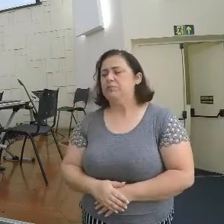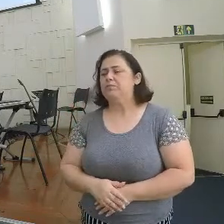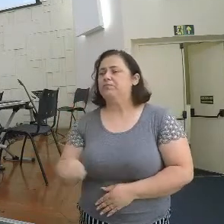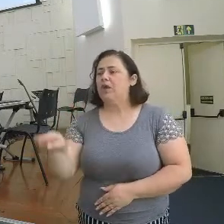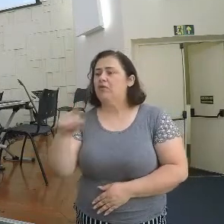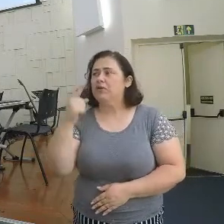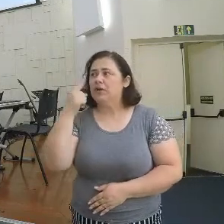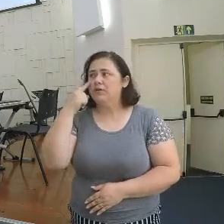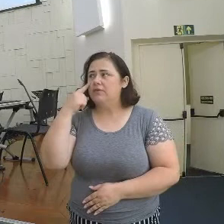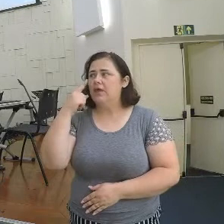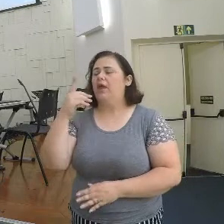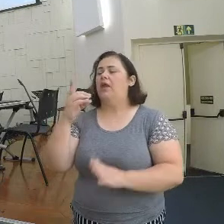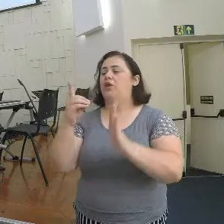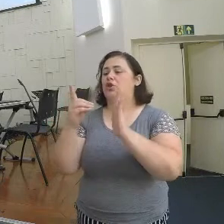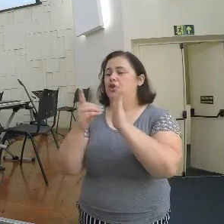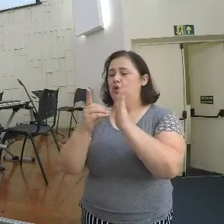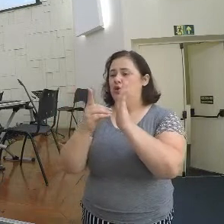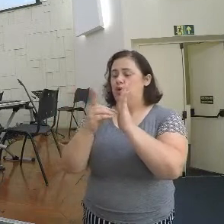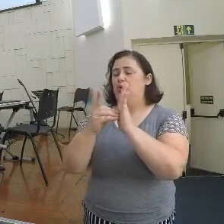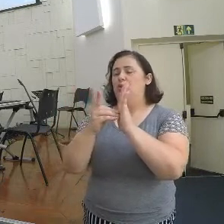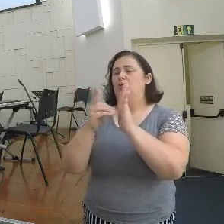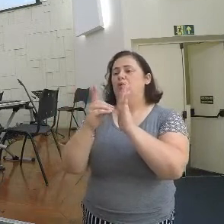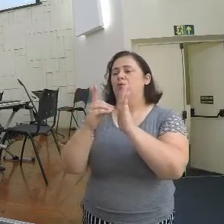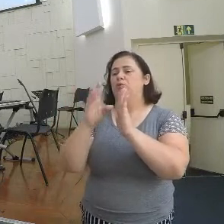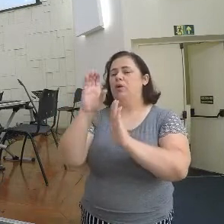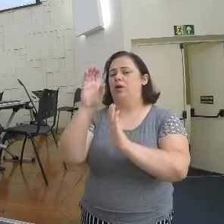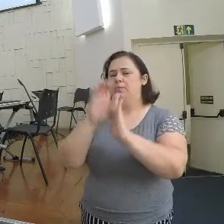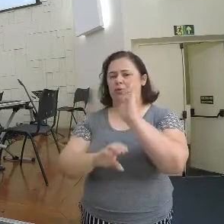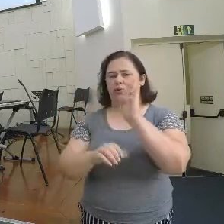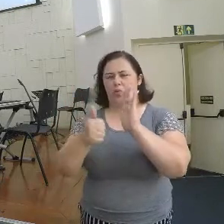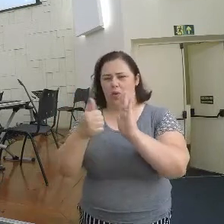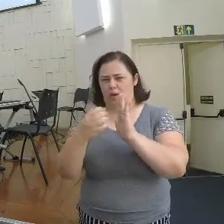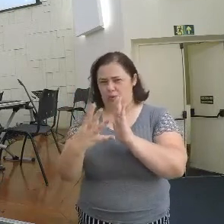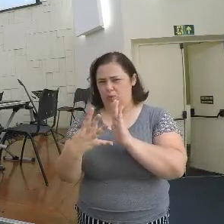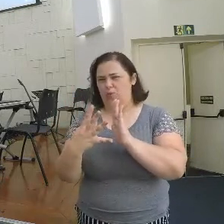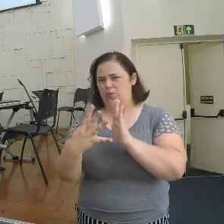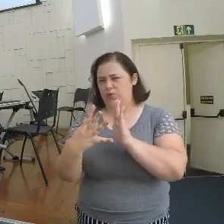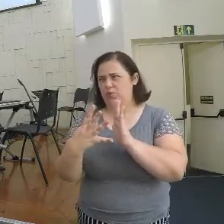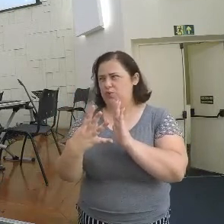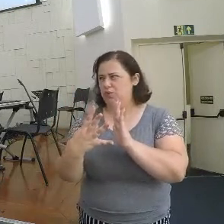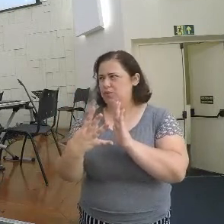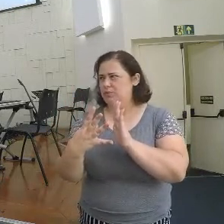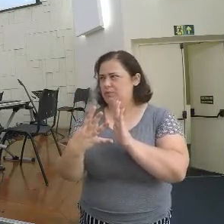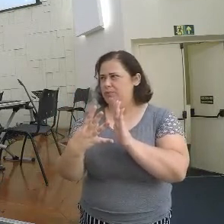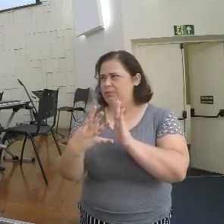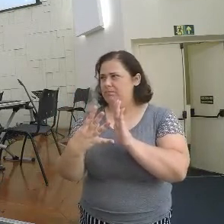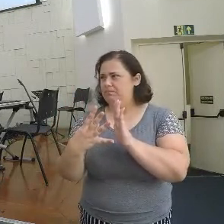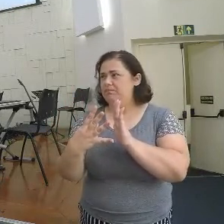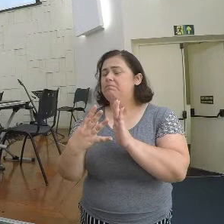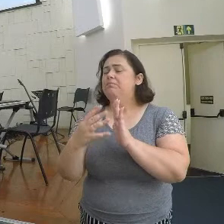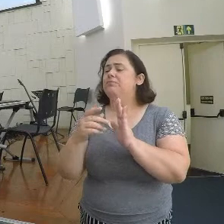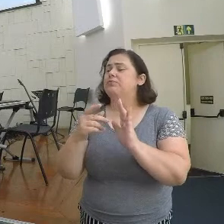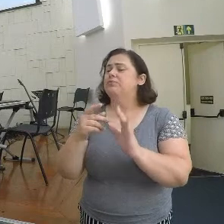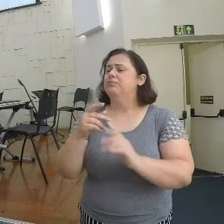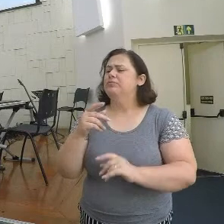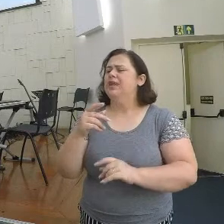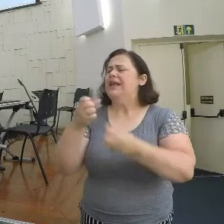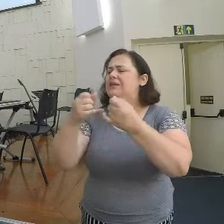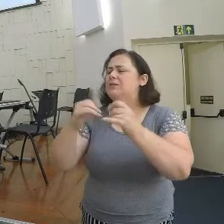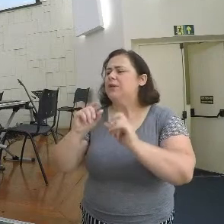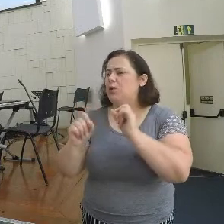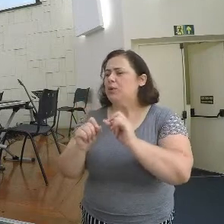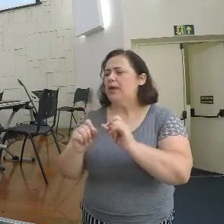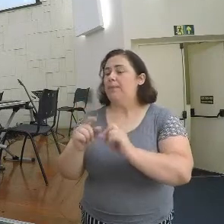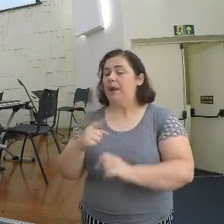a 29, quando a palavra do Senhor mostra a utilidade da entrega da 10ª parte dos bens